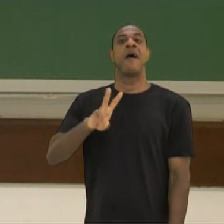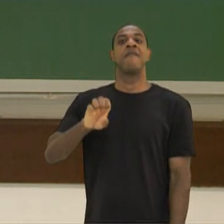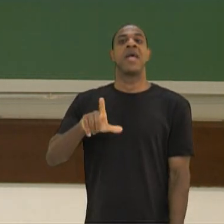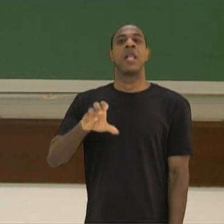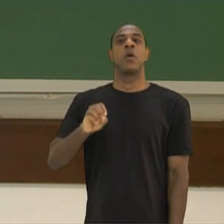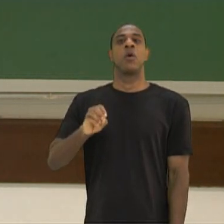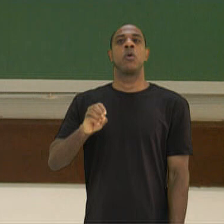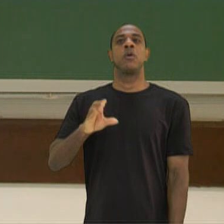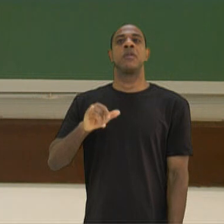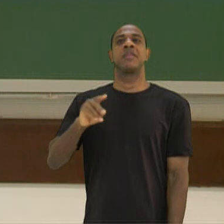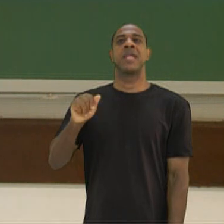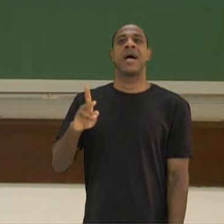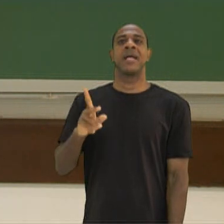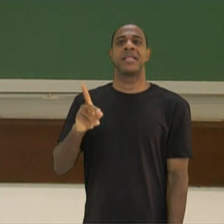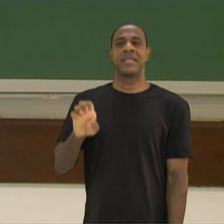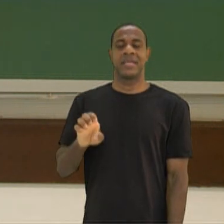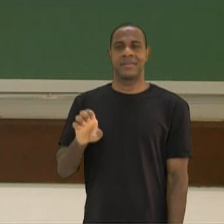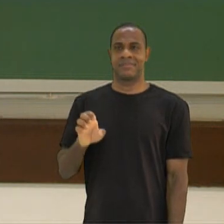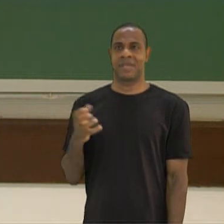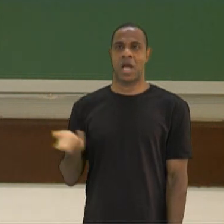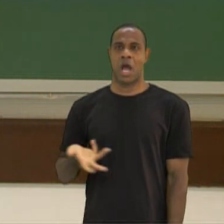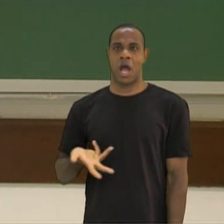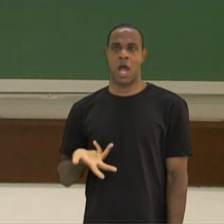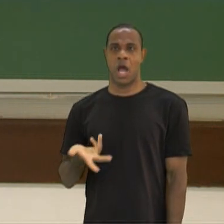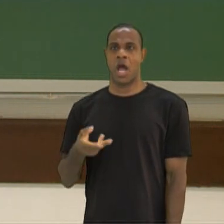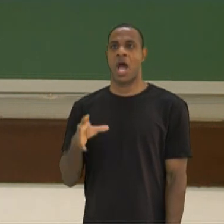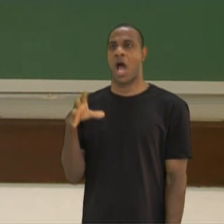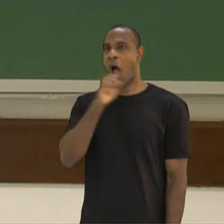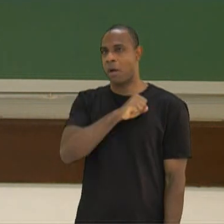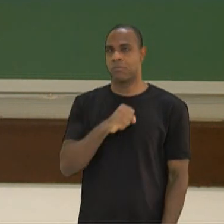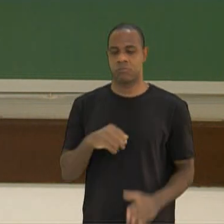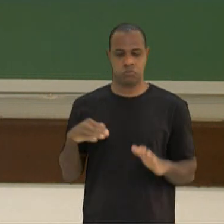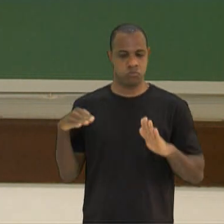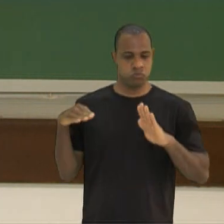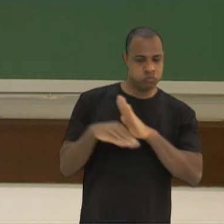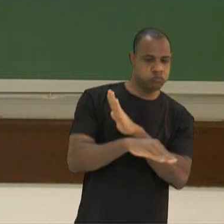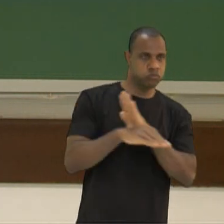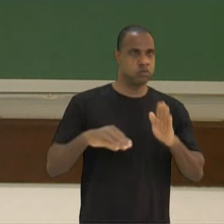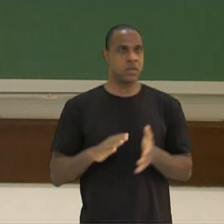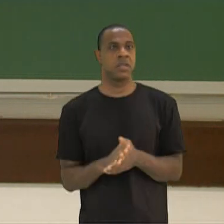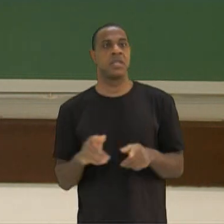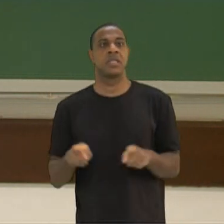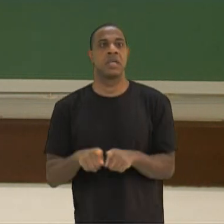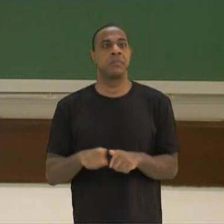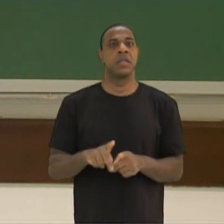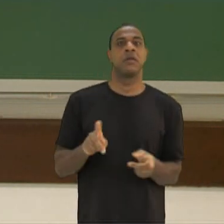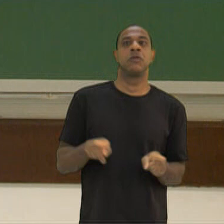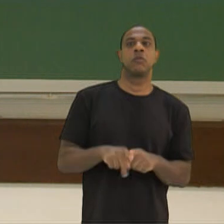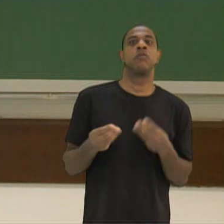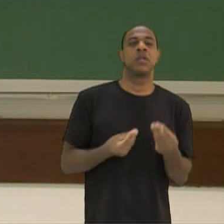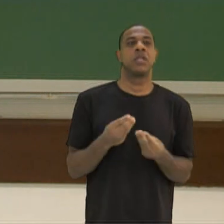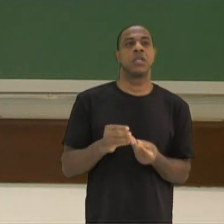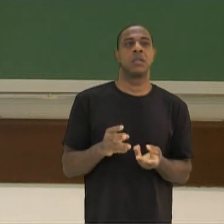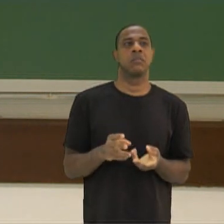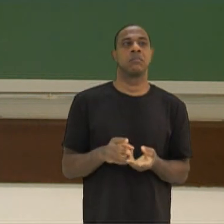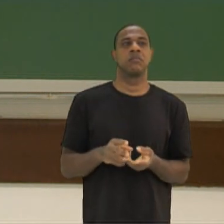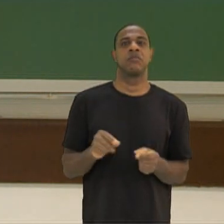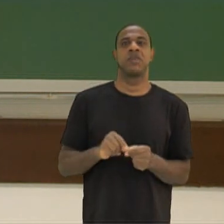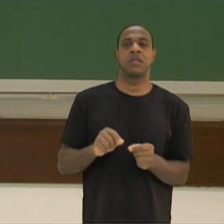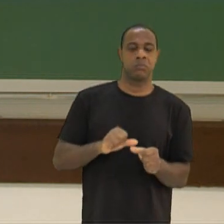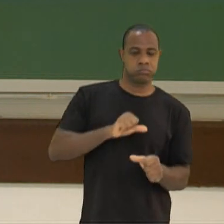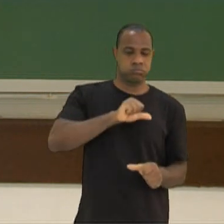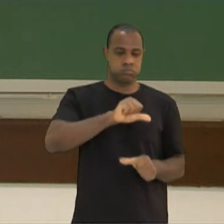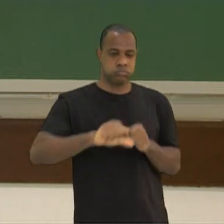média. E também já sabemos como a gente faz a conversão de unidades de medida. Então, se a gente sabe